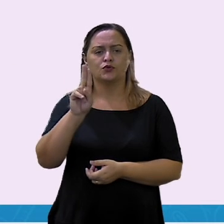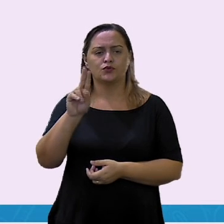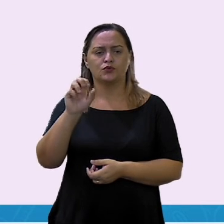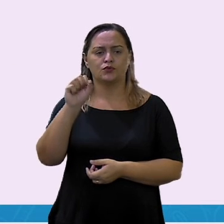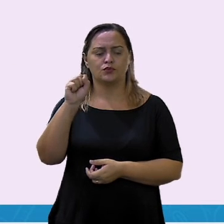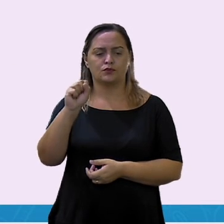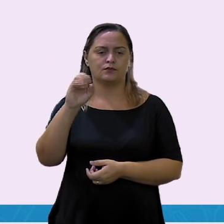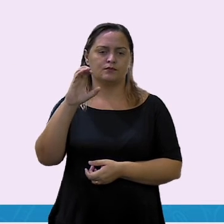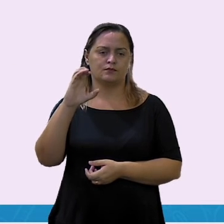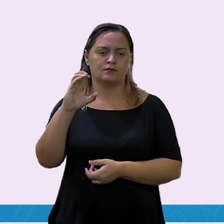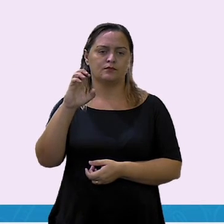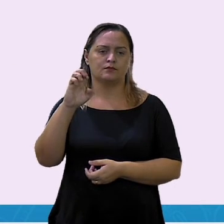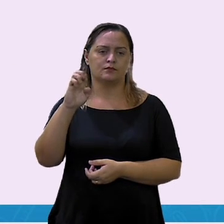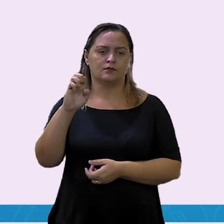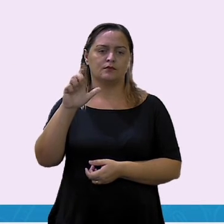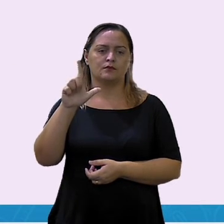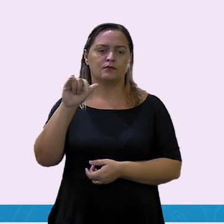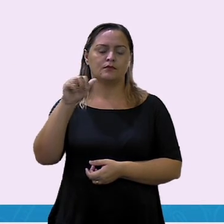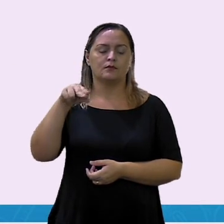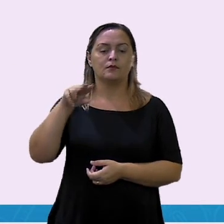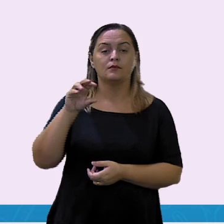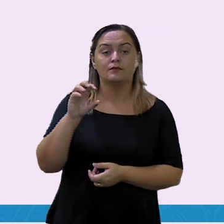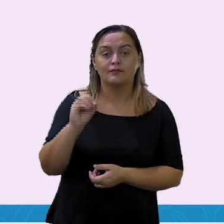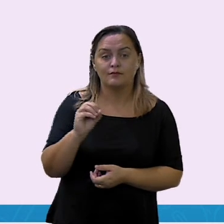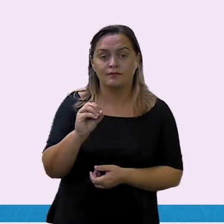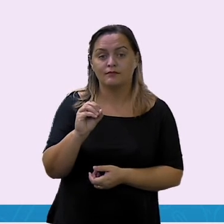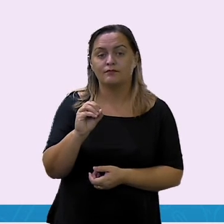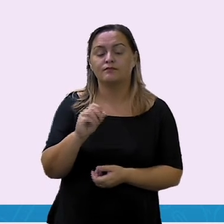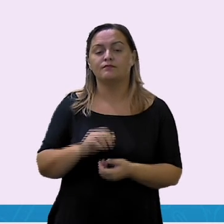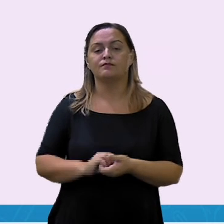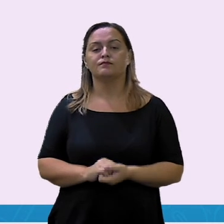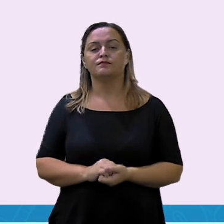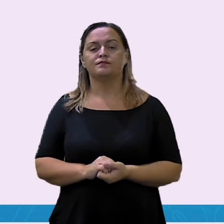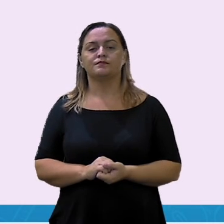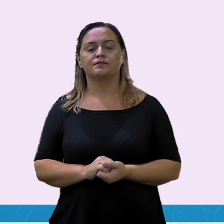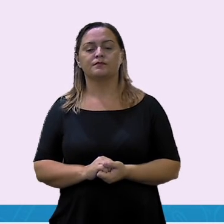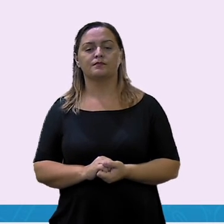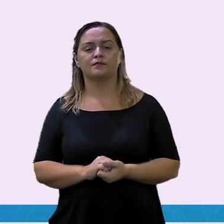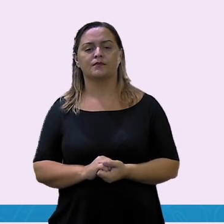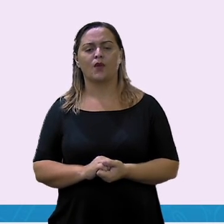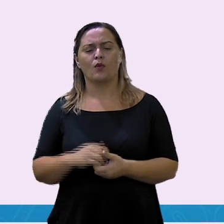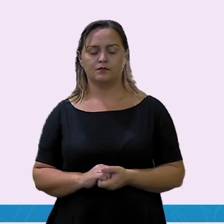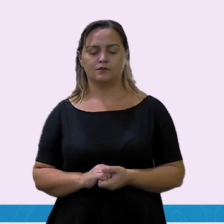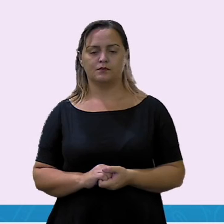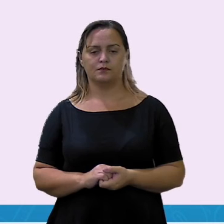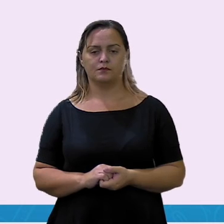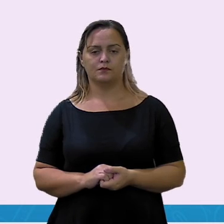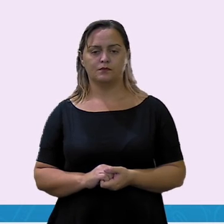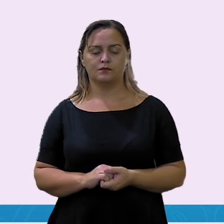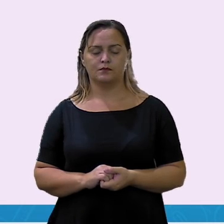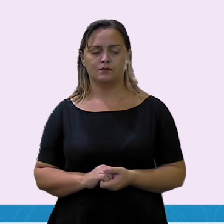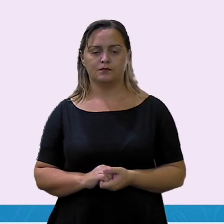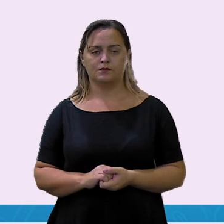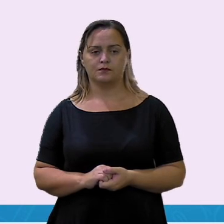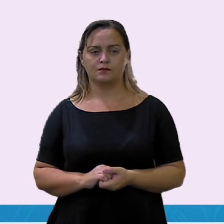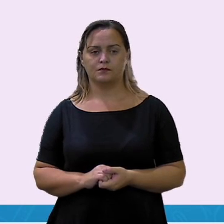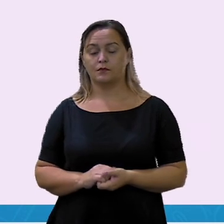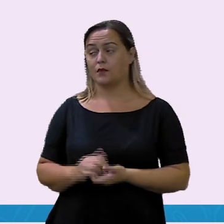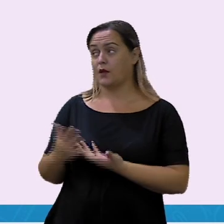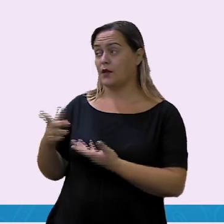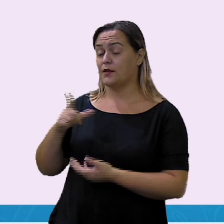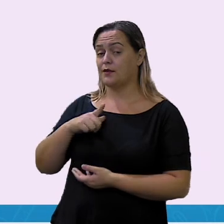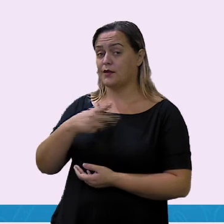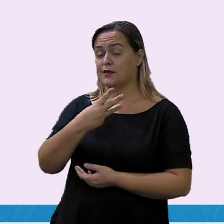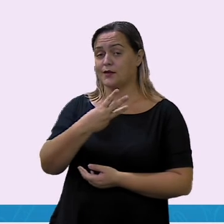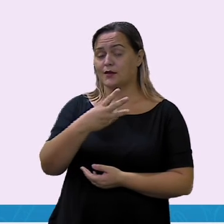vidro, à espera das orquídeas que no seu interior deverão ser depositadas. O palácio tem